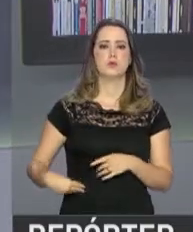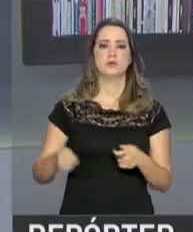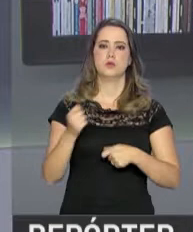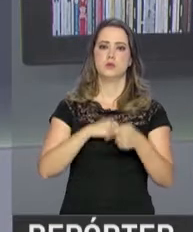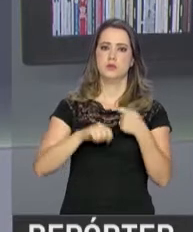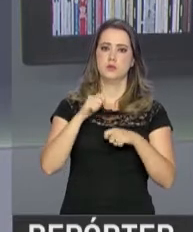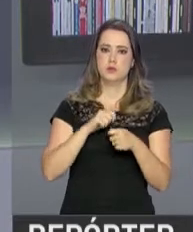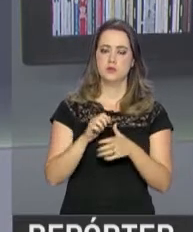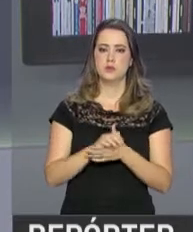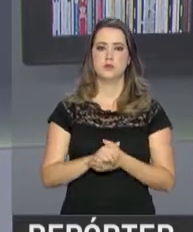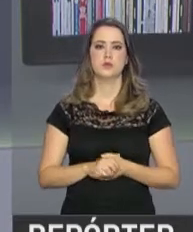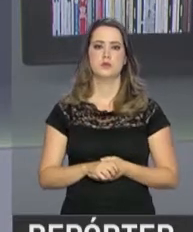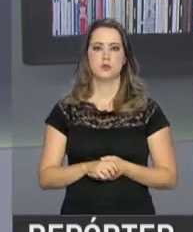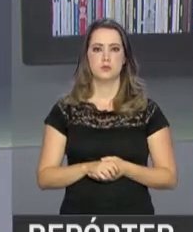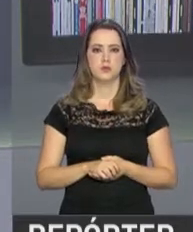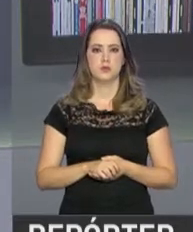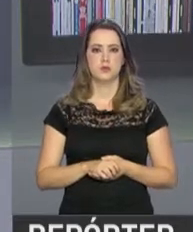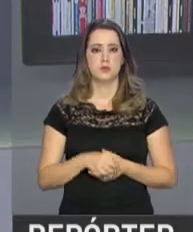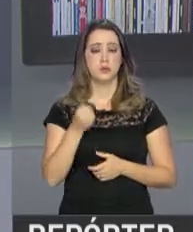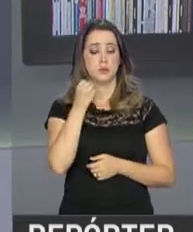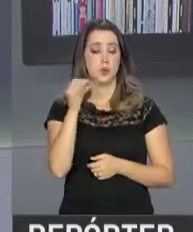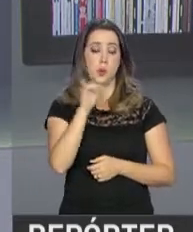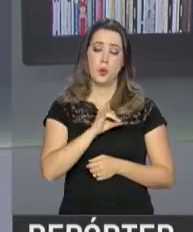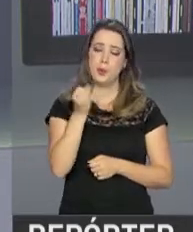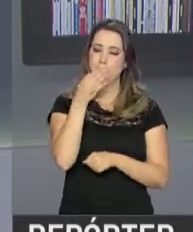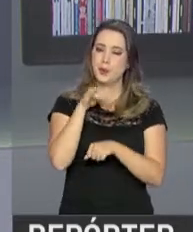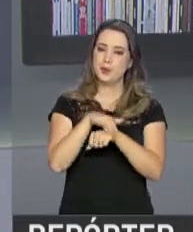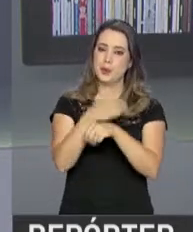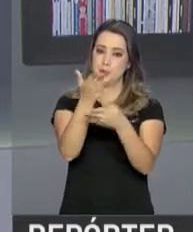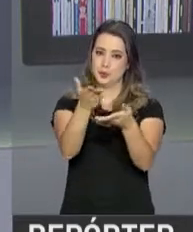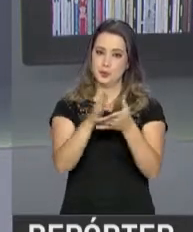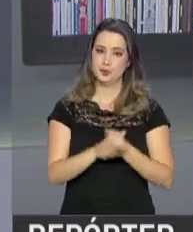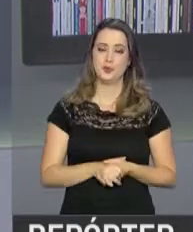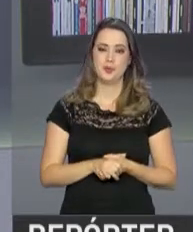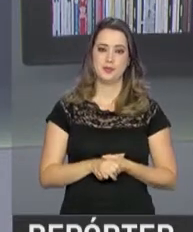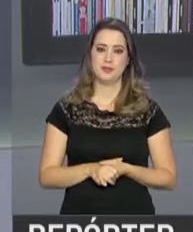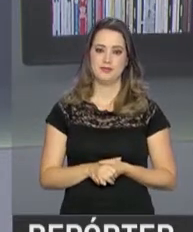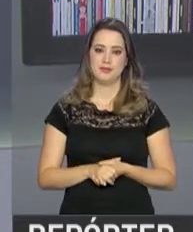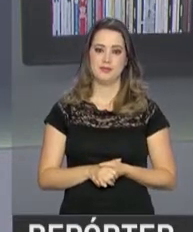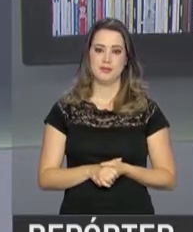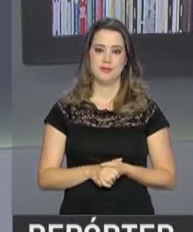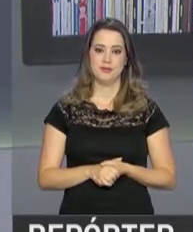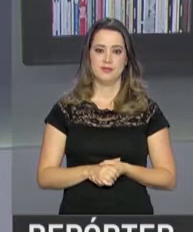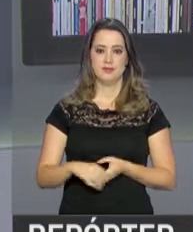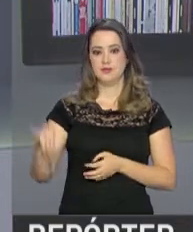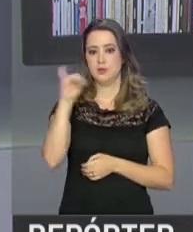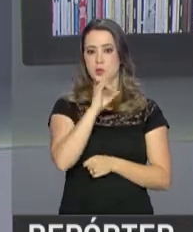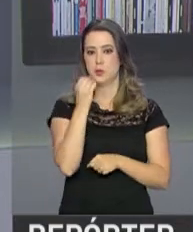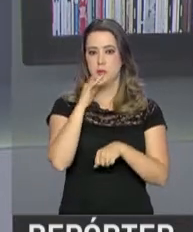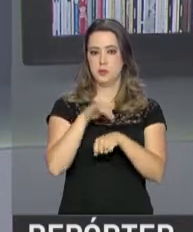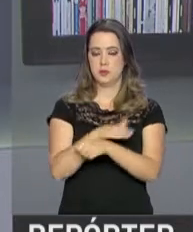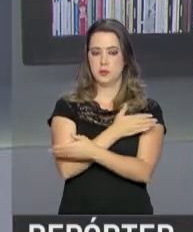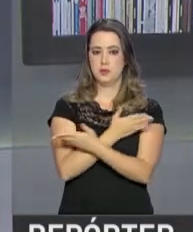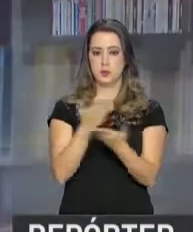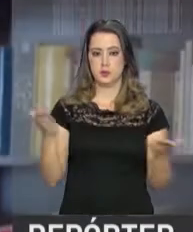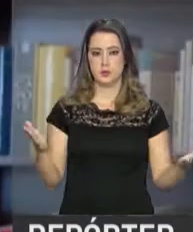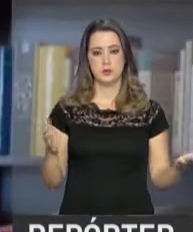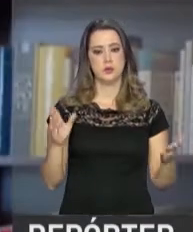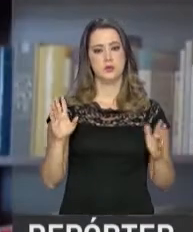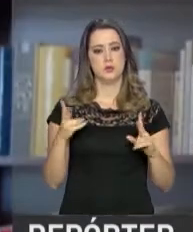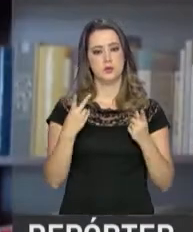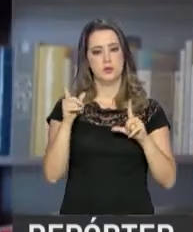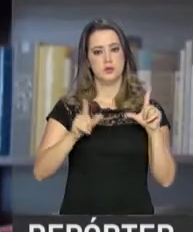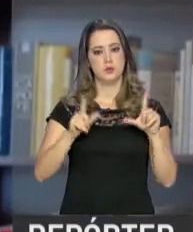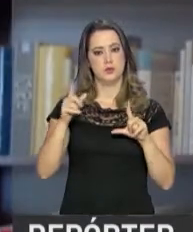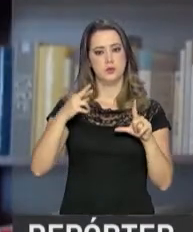sobre essa agenda do ministro da Fazenda. Olá, Paola, boa noite para você. Boa noite para você, Roberto. Boa noite a todos